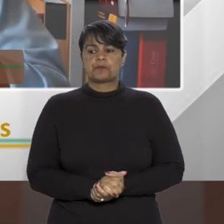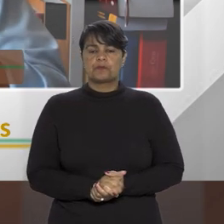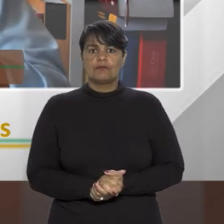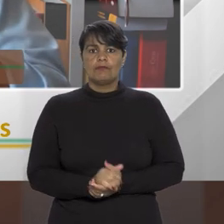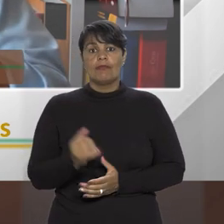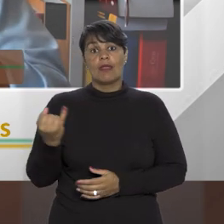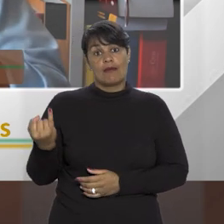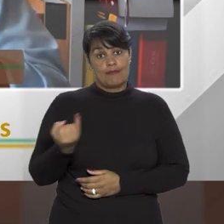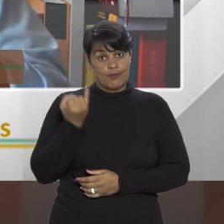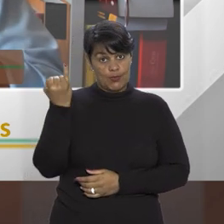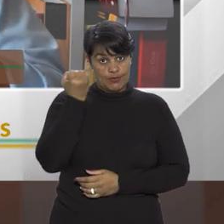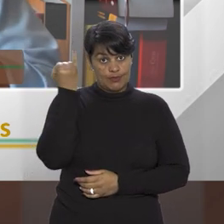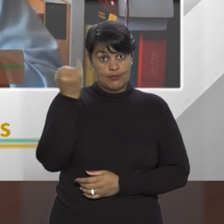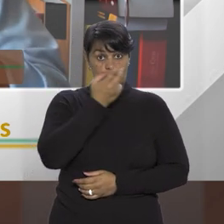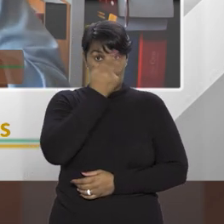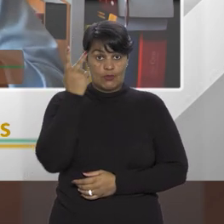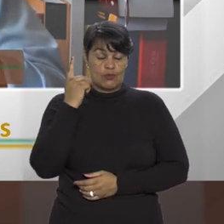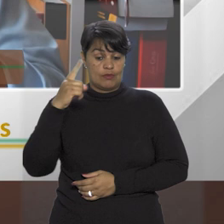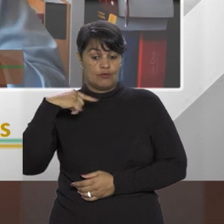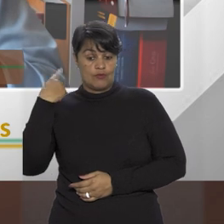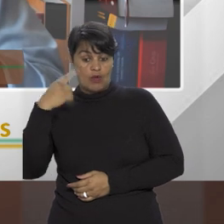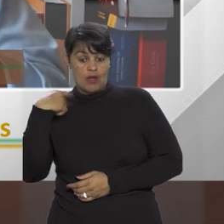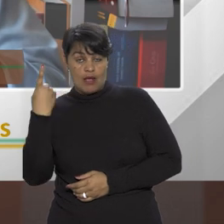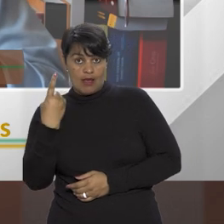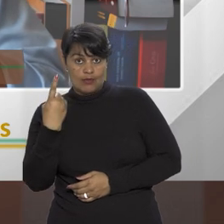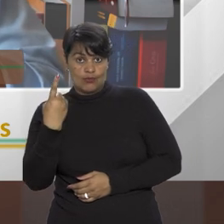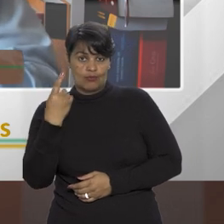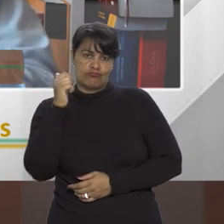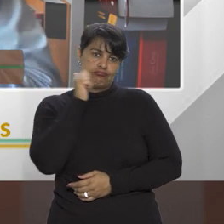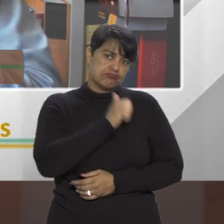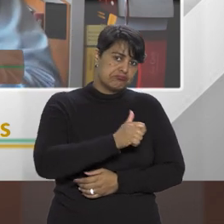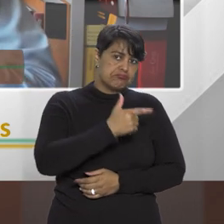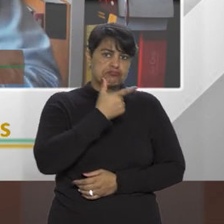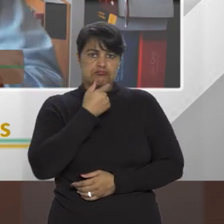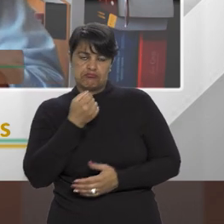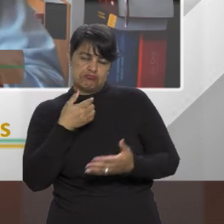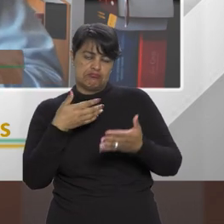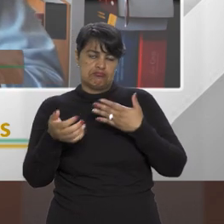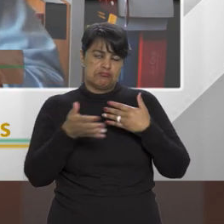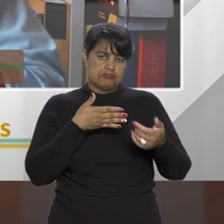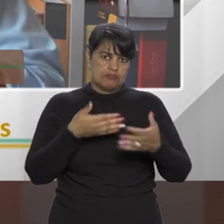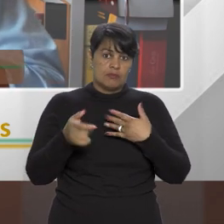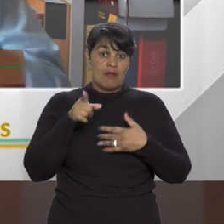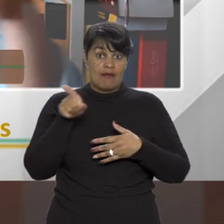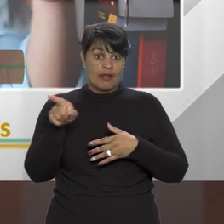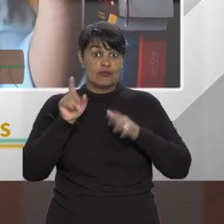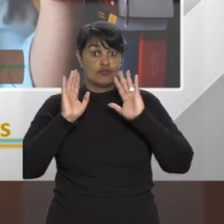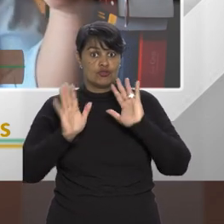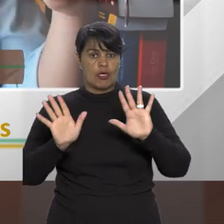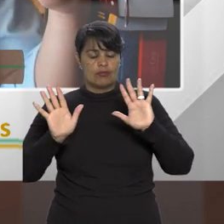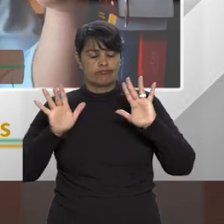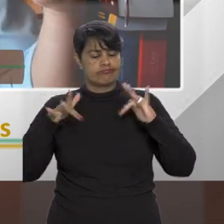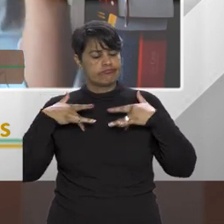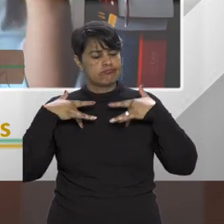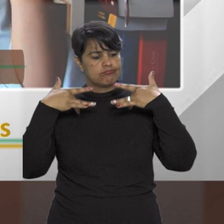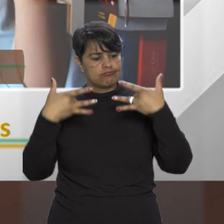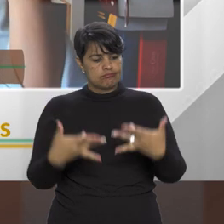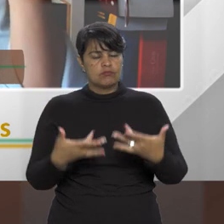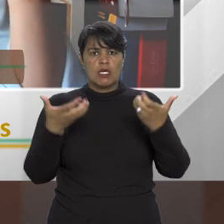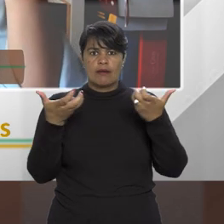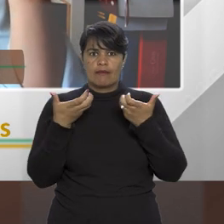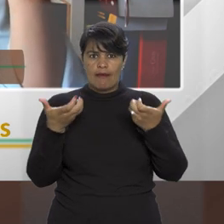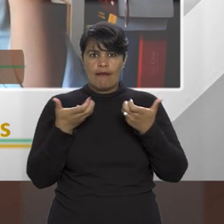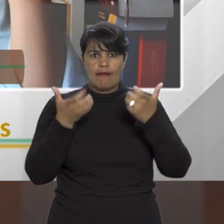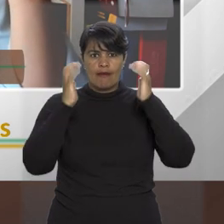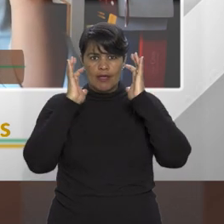que tenha se dedicado a ser um advogado de conflito, né, de litigância, aumente o